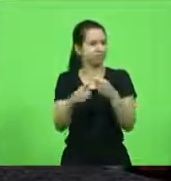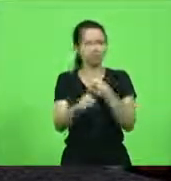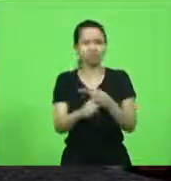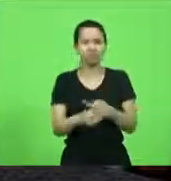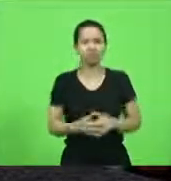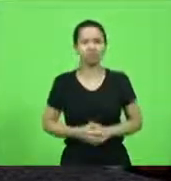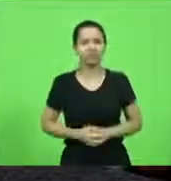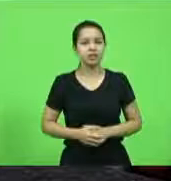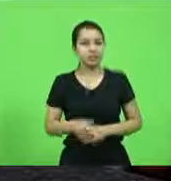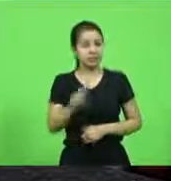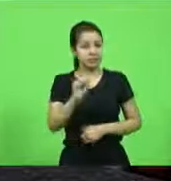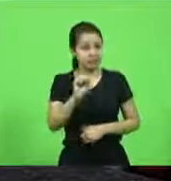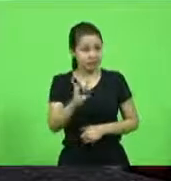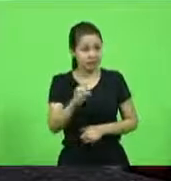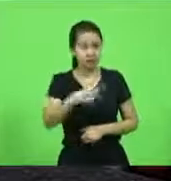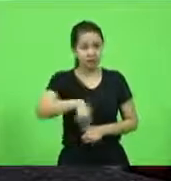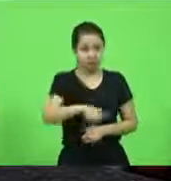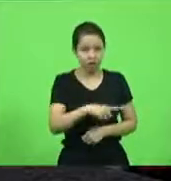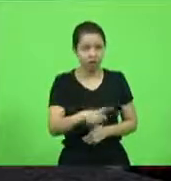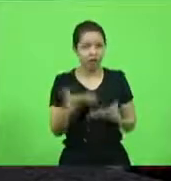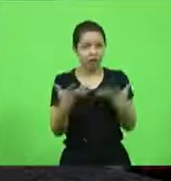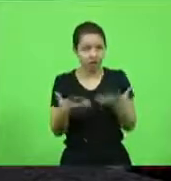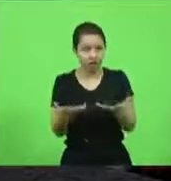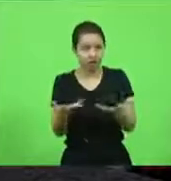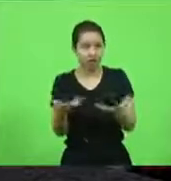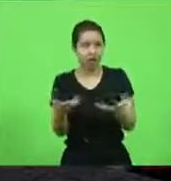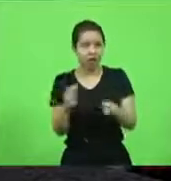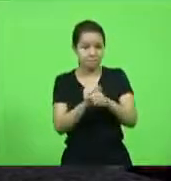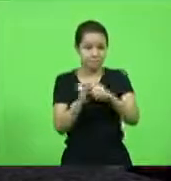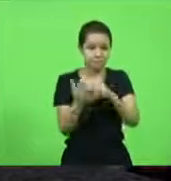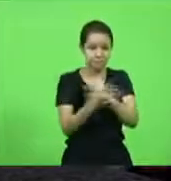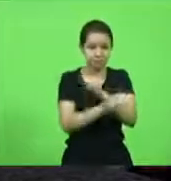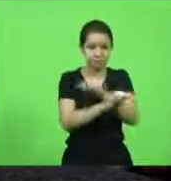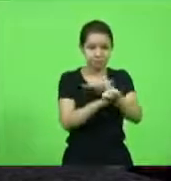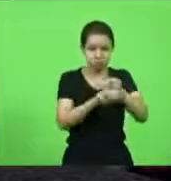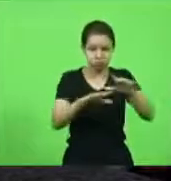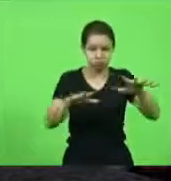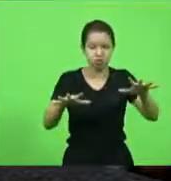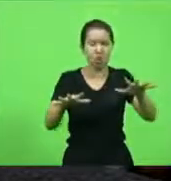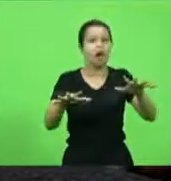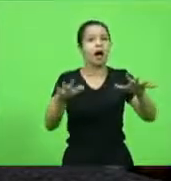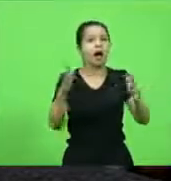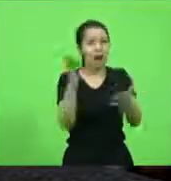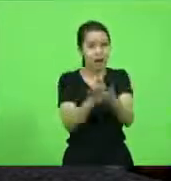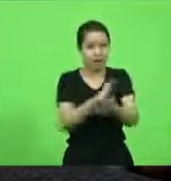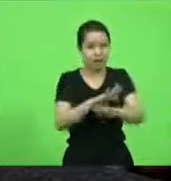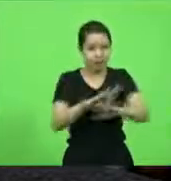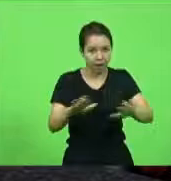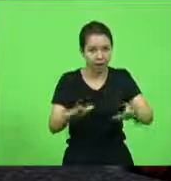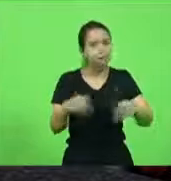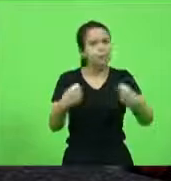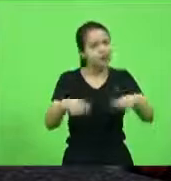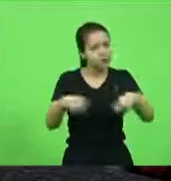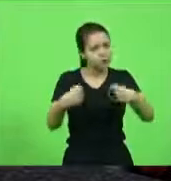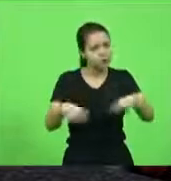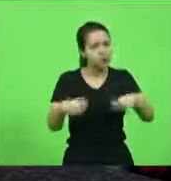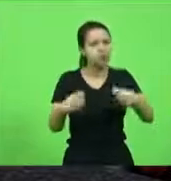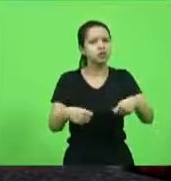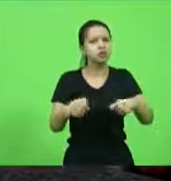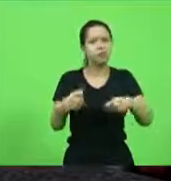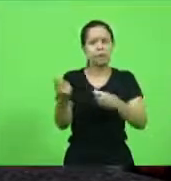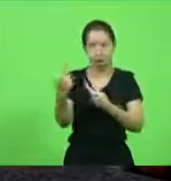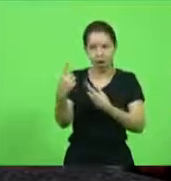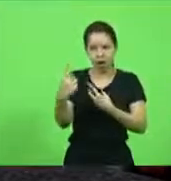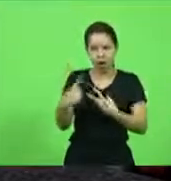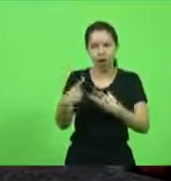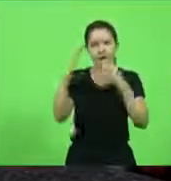quisermos sair da pandemia, tem que tomar as medidas que são recomendadas, sim, os cuidados que são comidados,